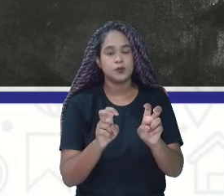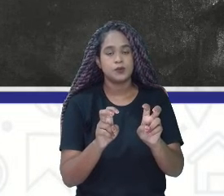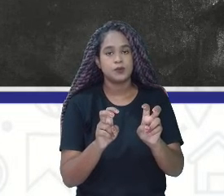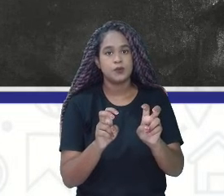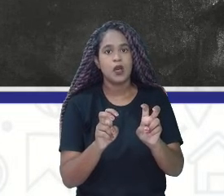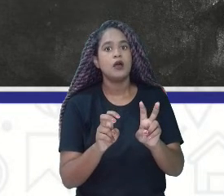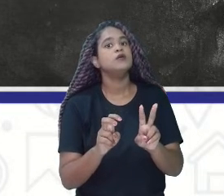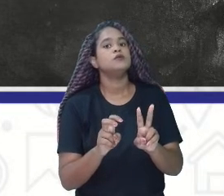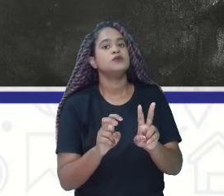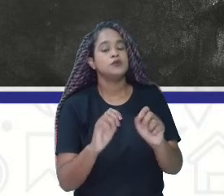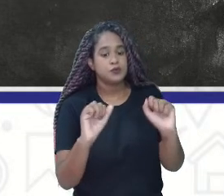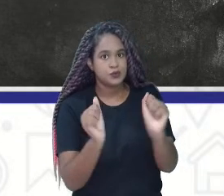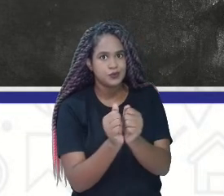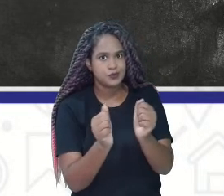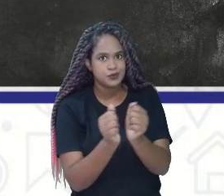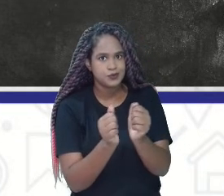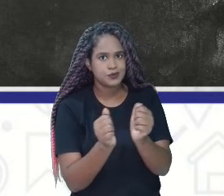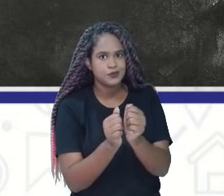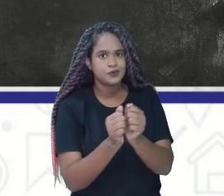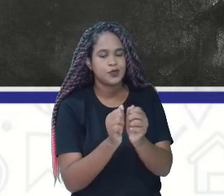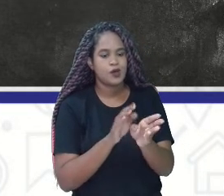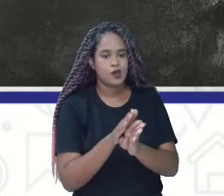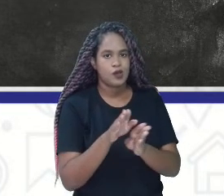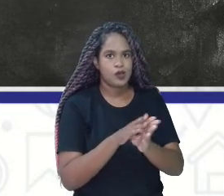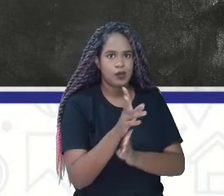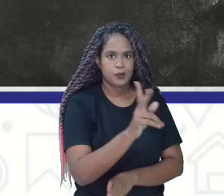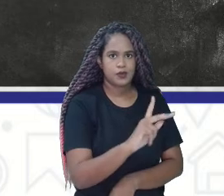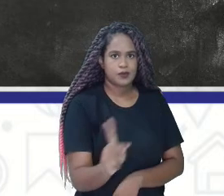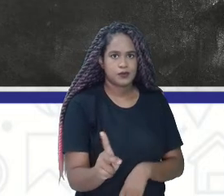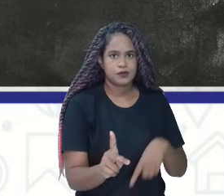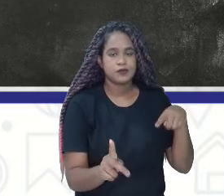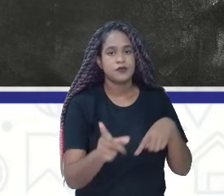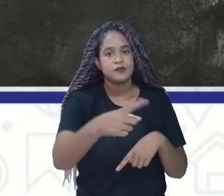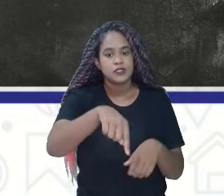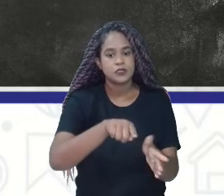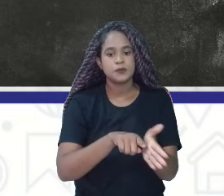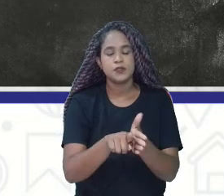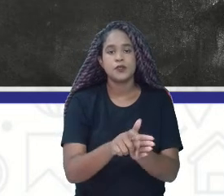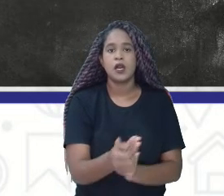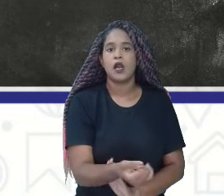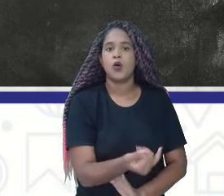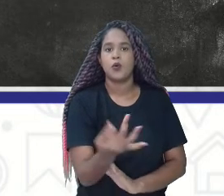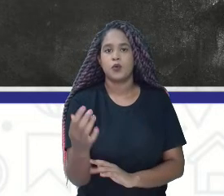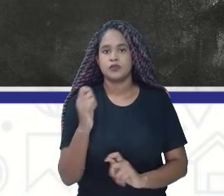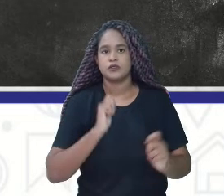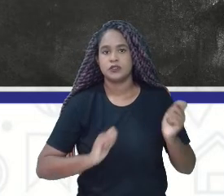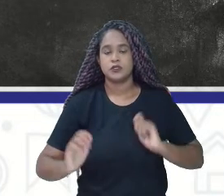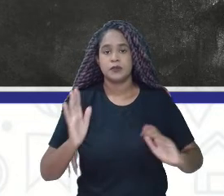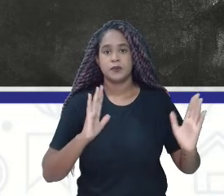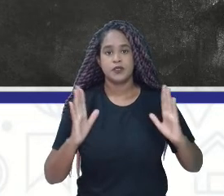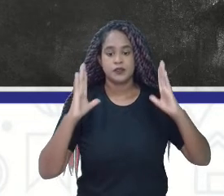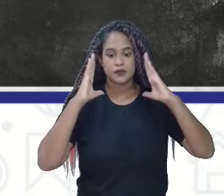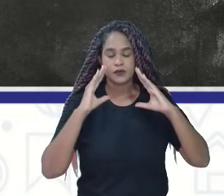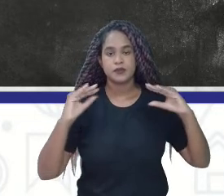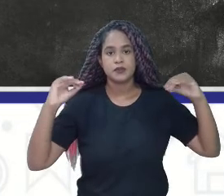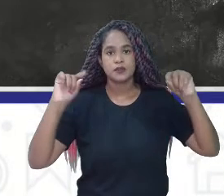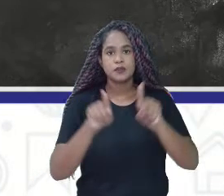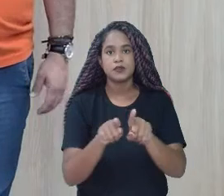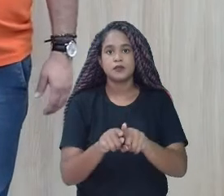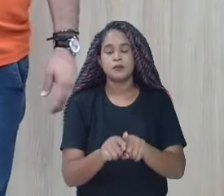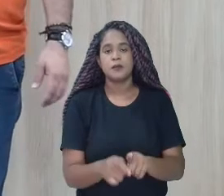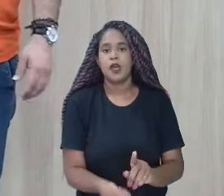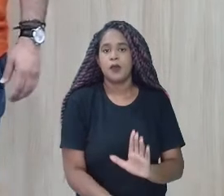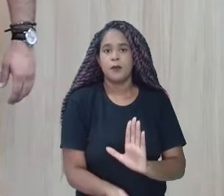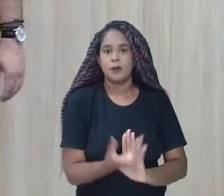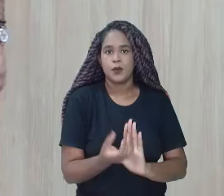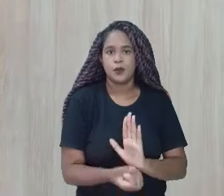da sua professora. A gente pede para que você pesquise sobre alguns artistas, né, do período holandês e suas obras. Né?